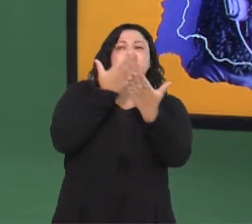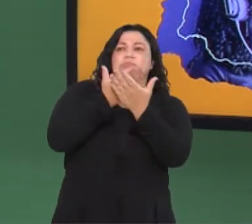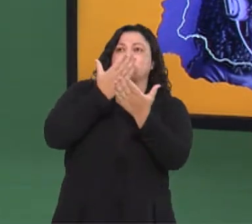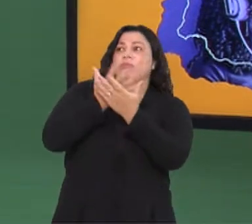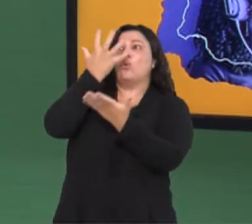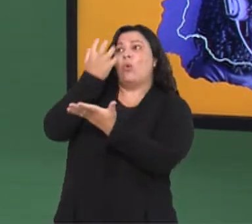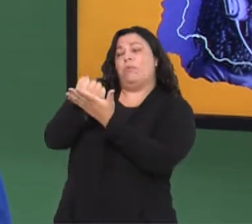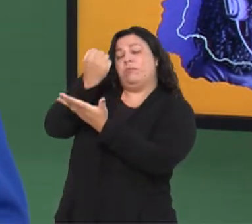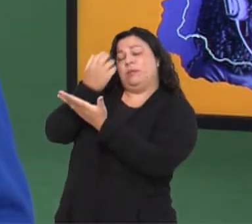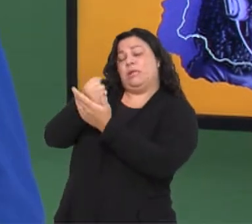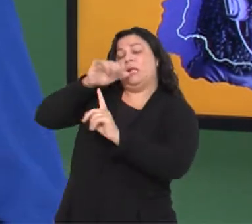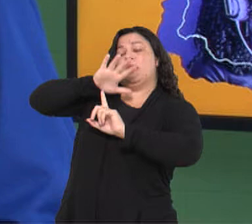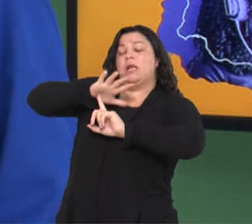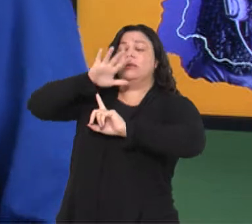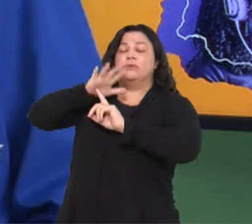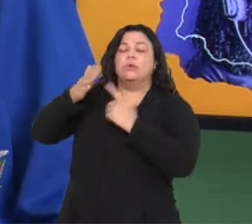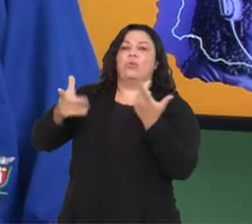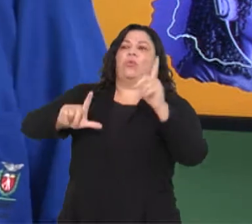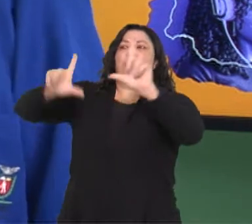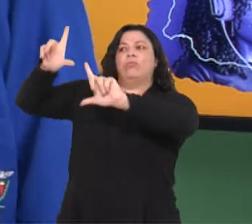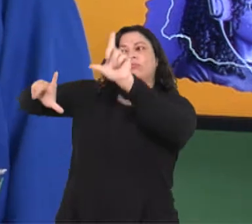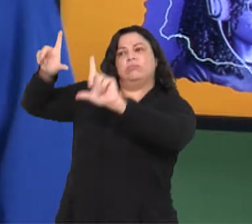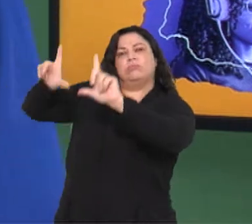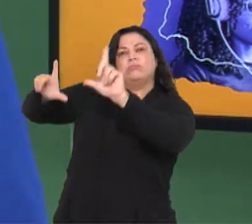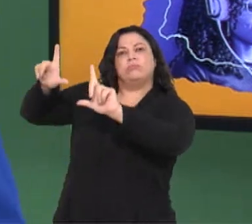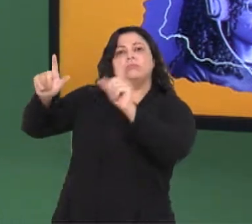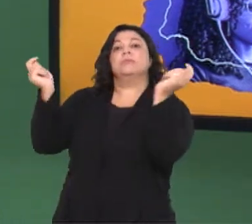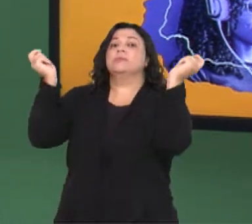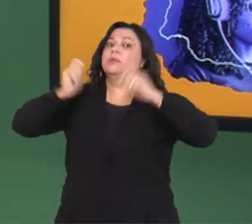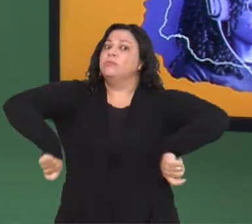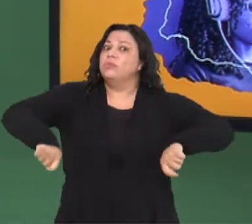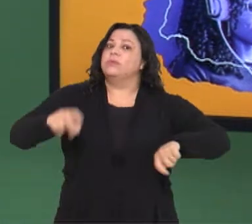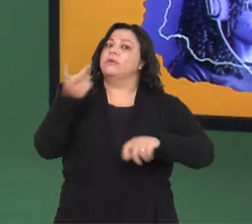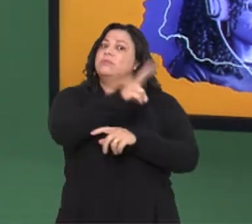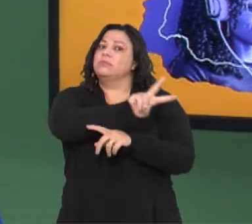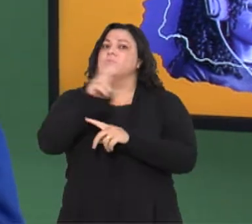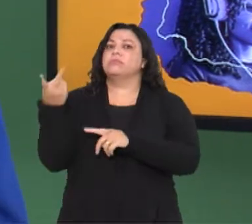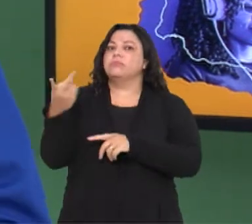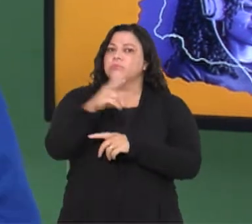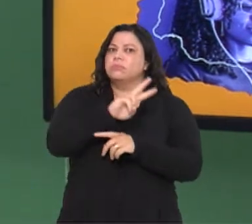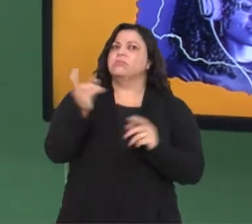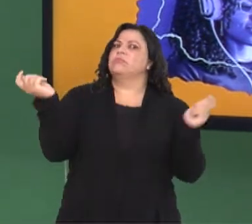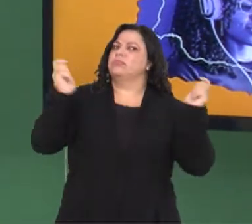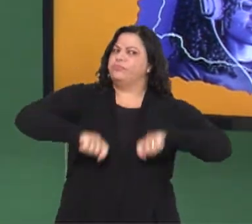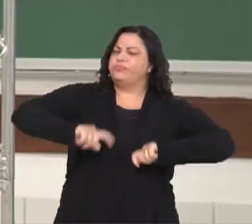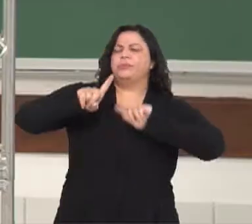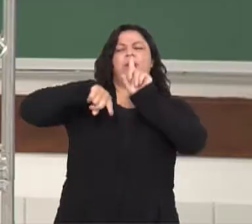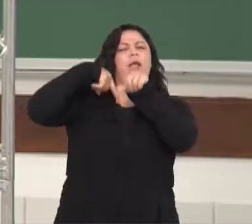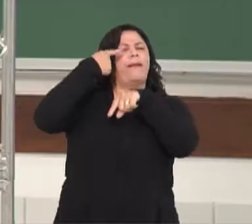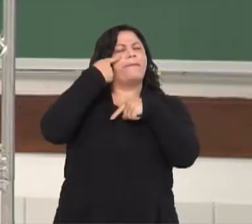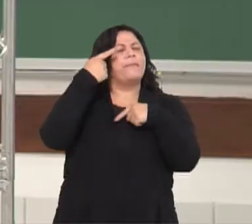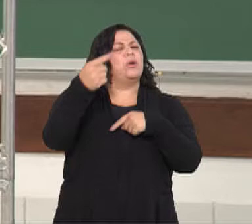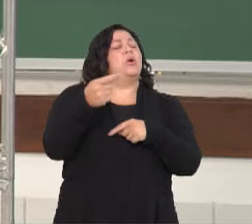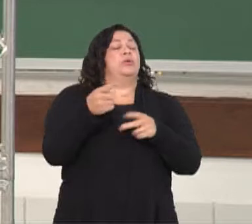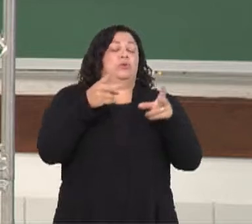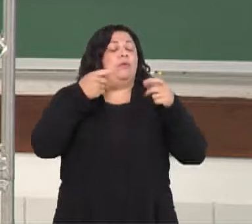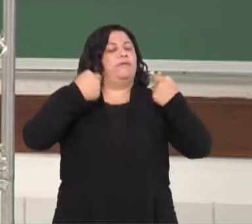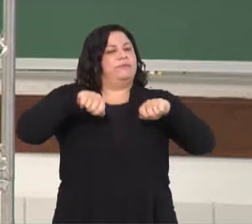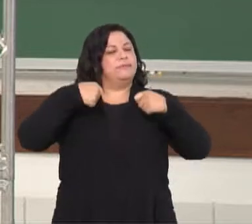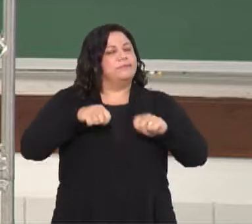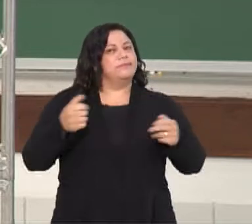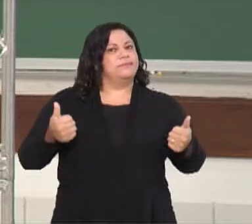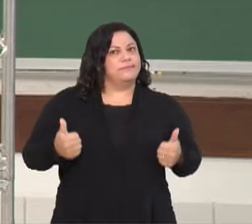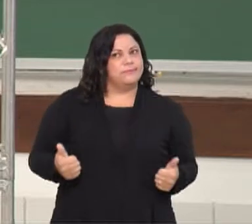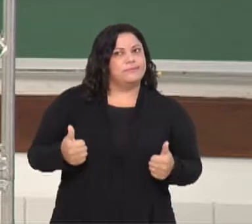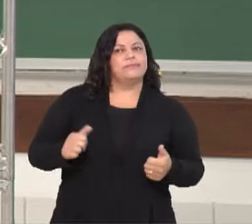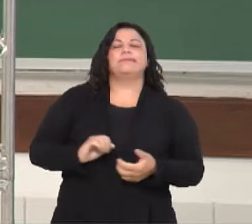ou na TV. Agora, se puder, façam as duas coisas ao mesmo tempo. Não se esqueçam, isso faz falta depois. Muito bem,